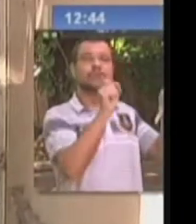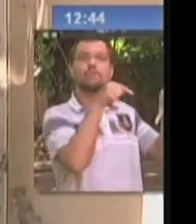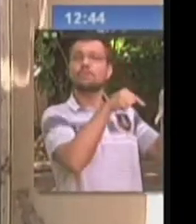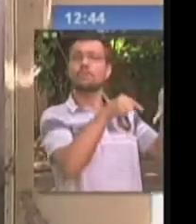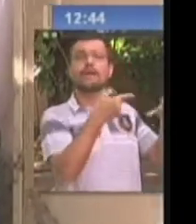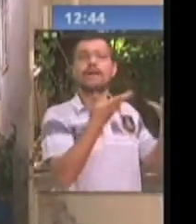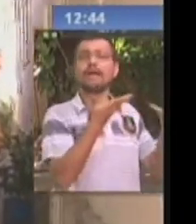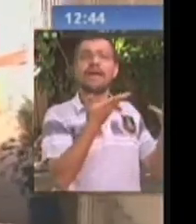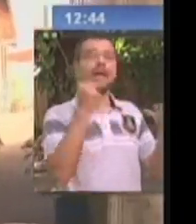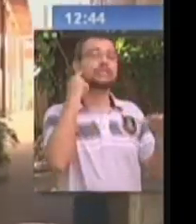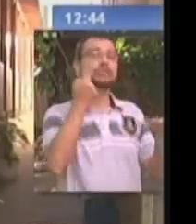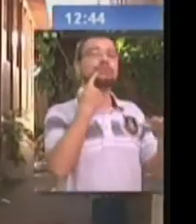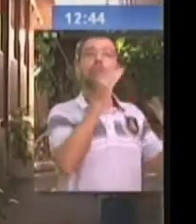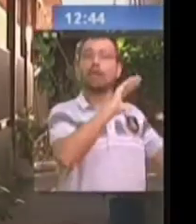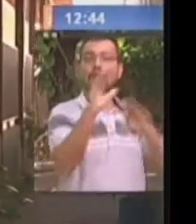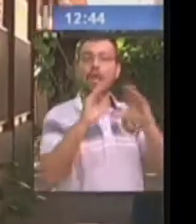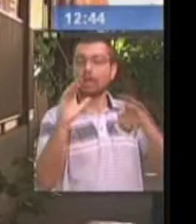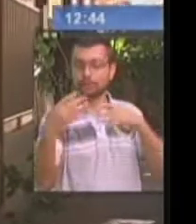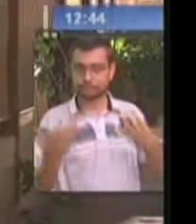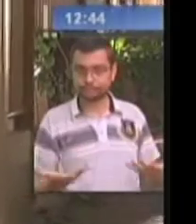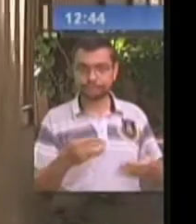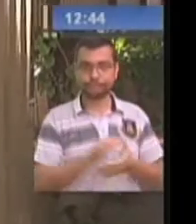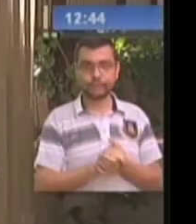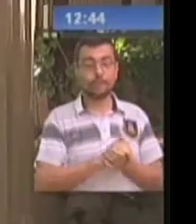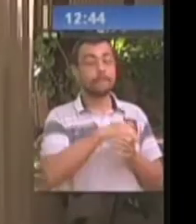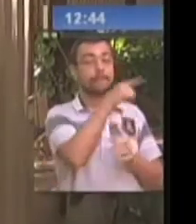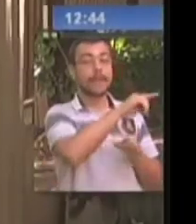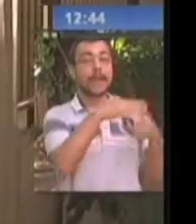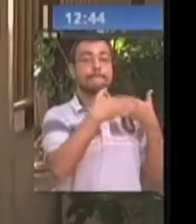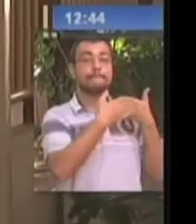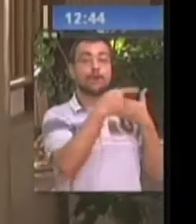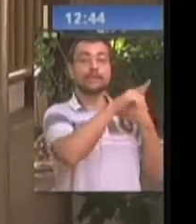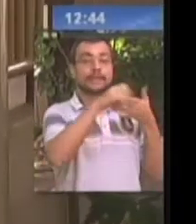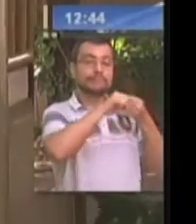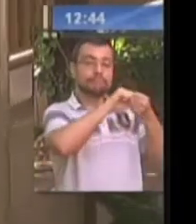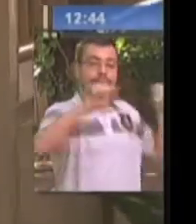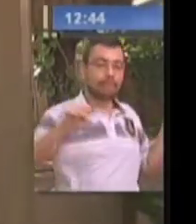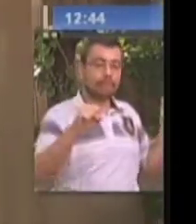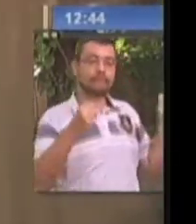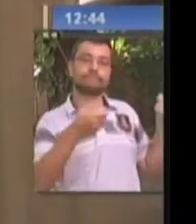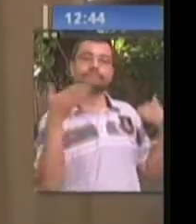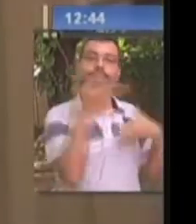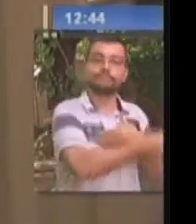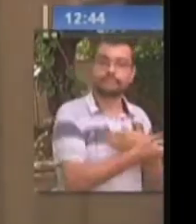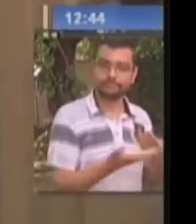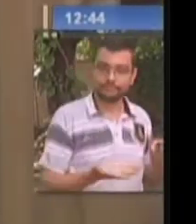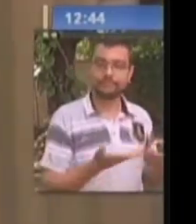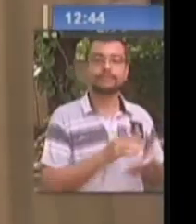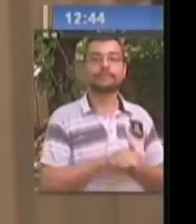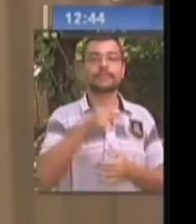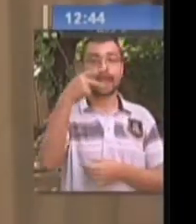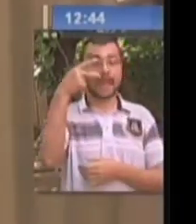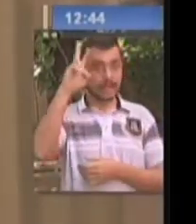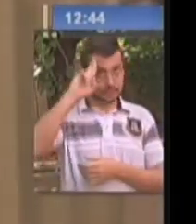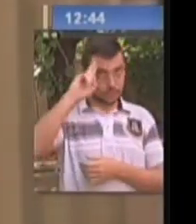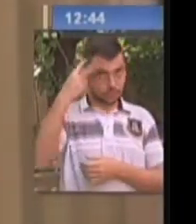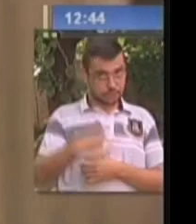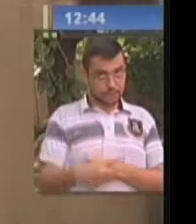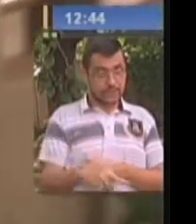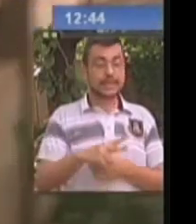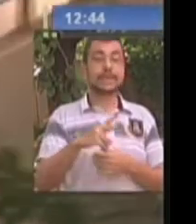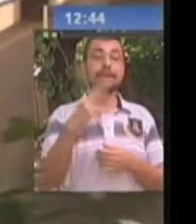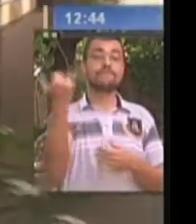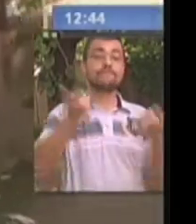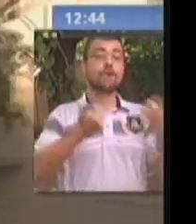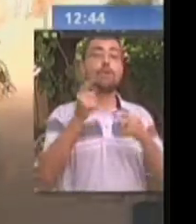linguagem para surdos e mudos. Olha, eles arrombaram essa porta e entraram. De acordo com informações da direção da escola, duas